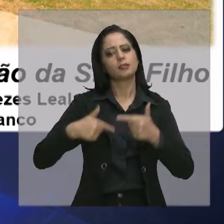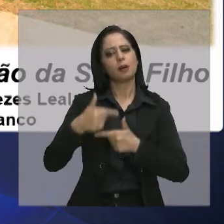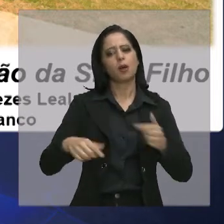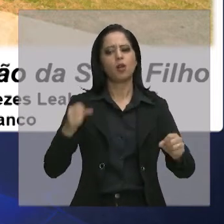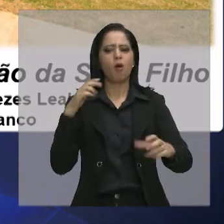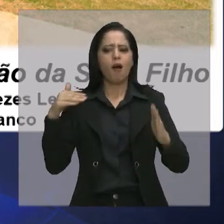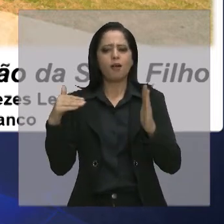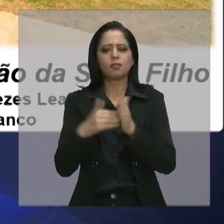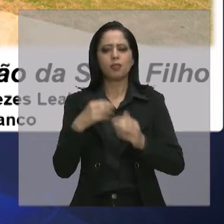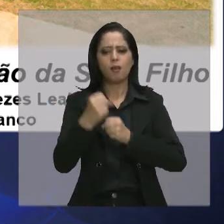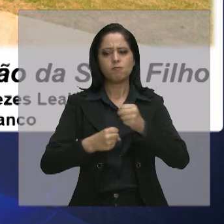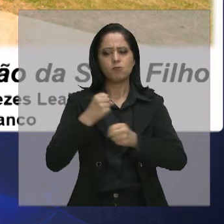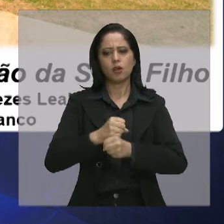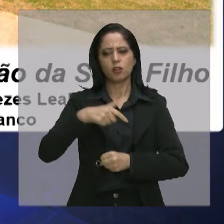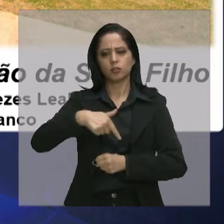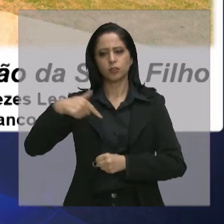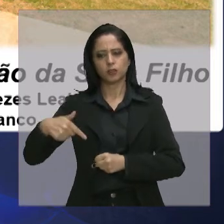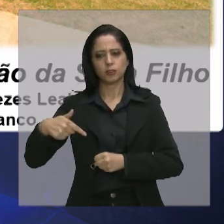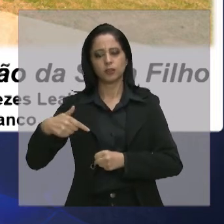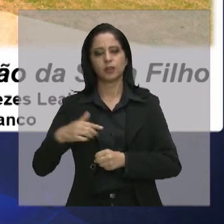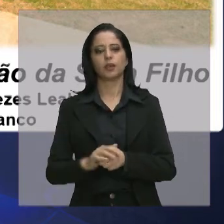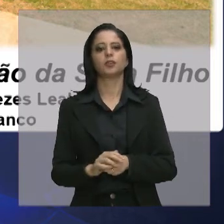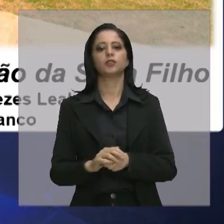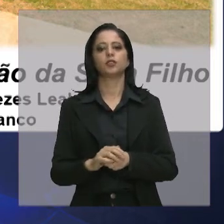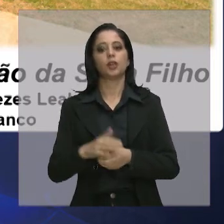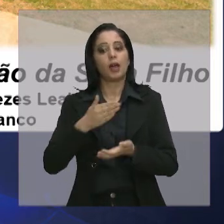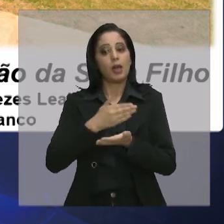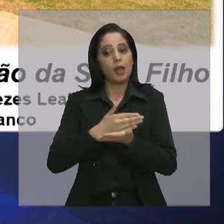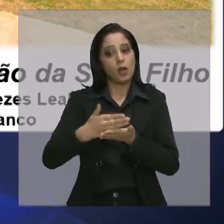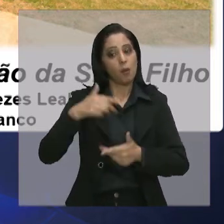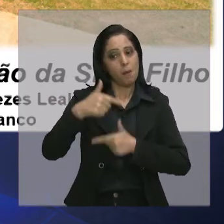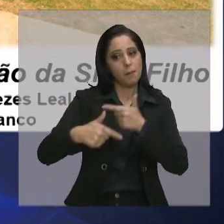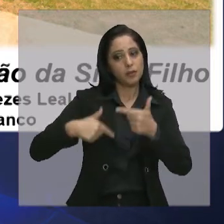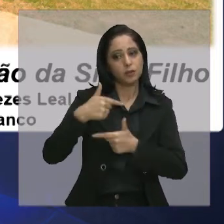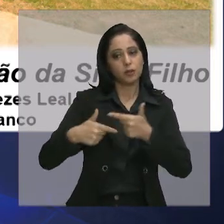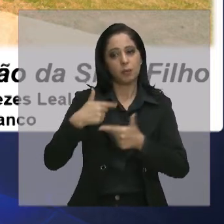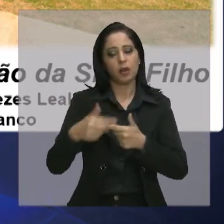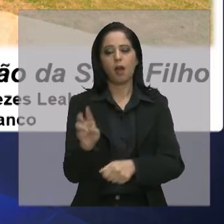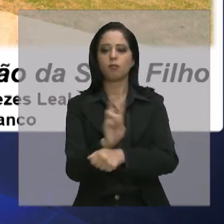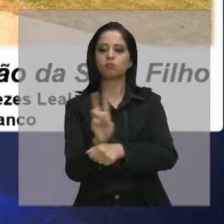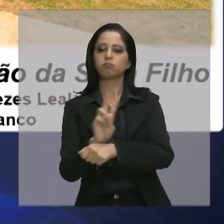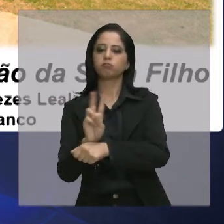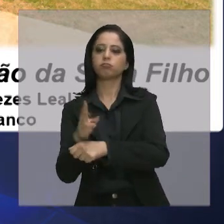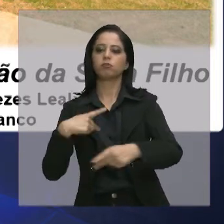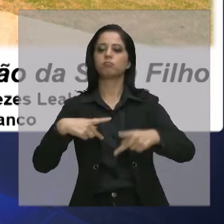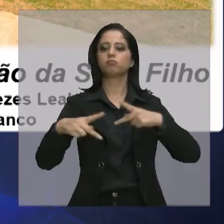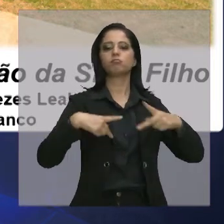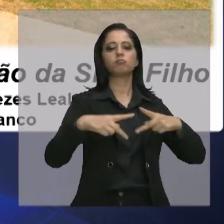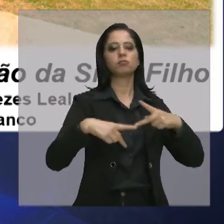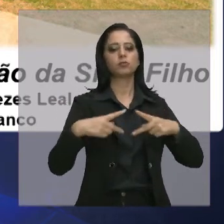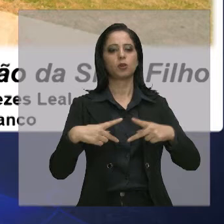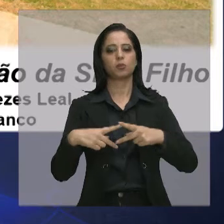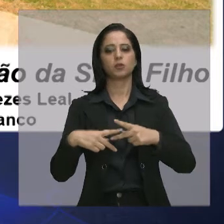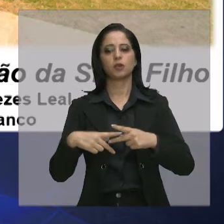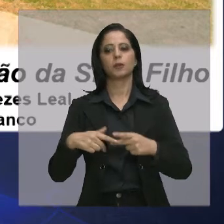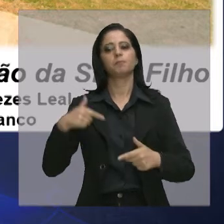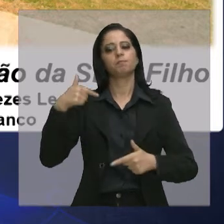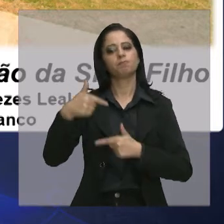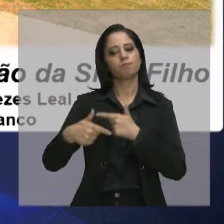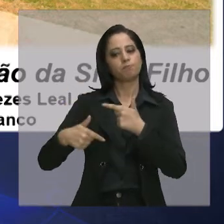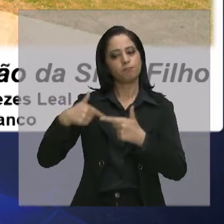77. Em 77, ingressou na Guarda Municipal de São José dos Campos, e onde trabalhou pelo zelo dos